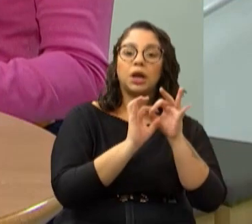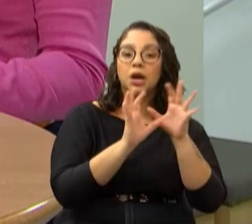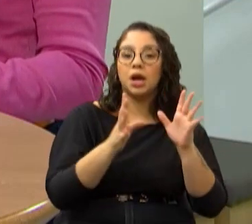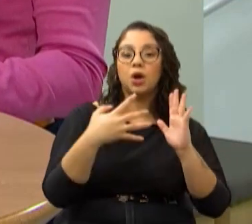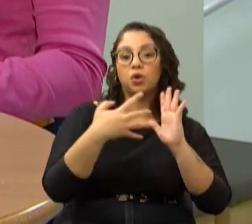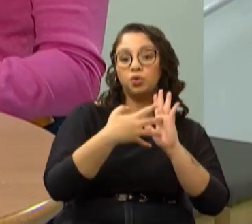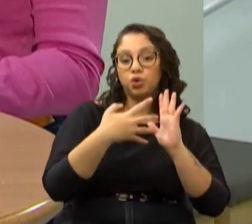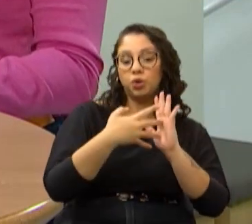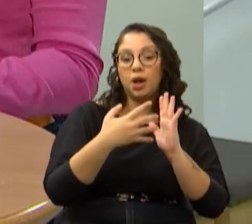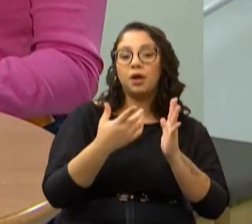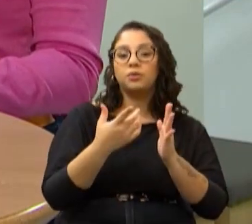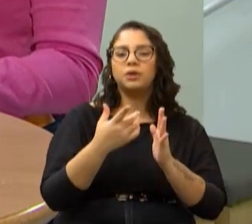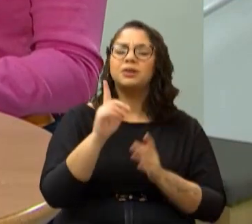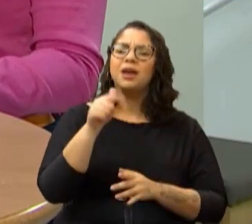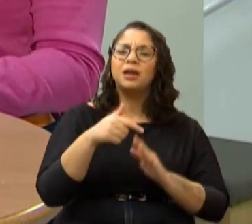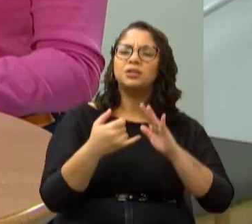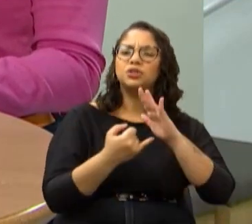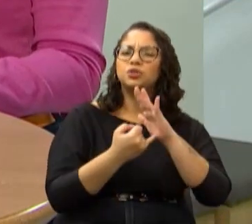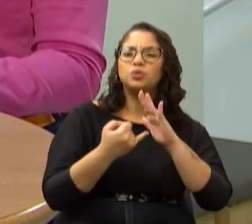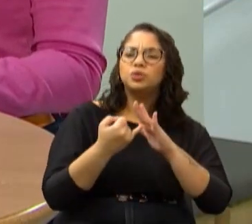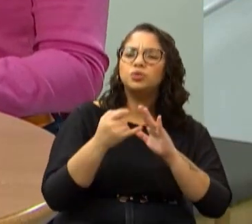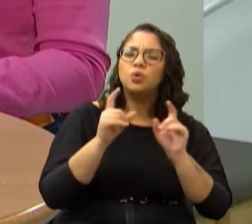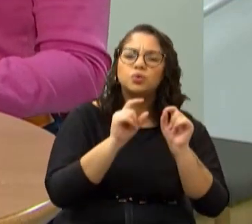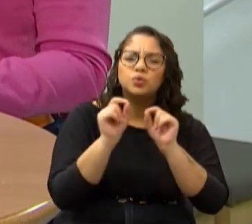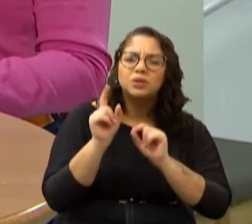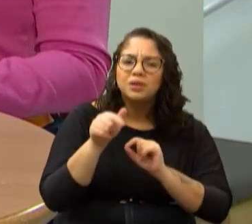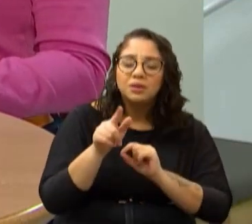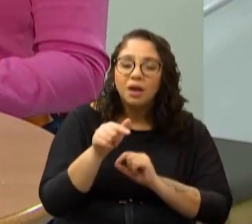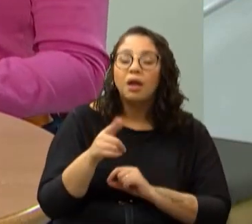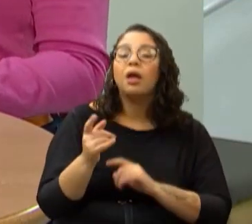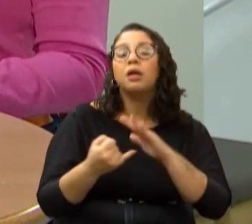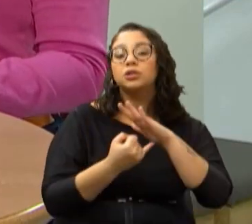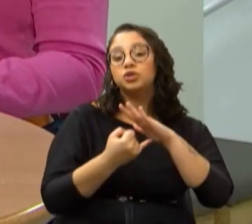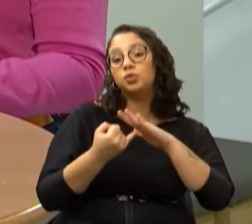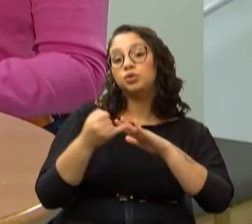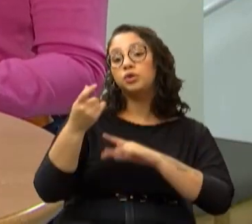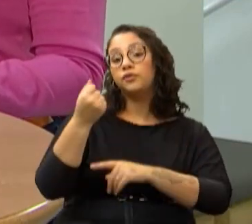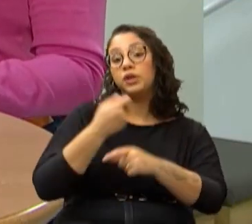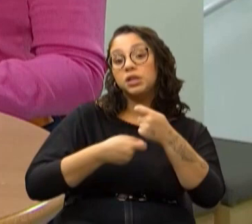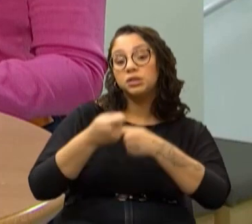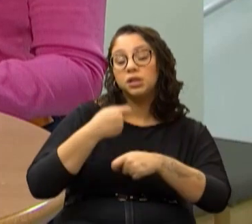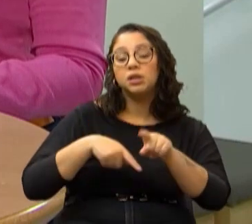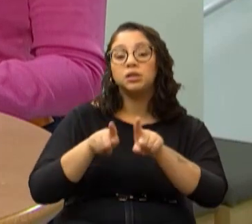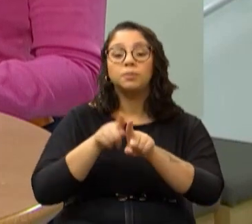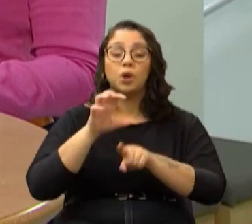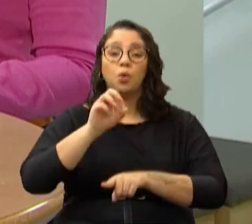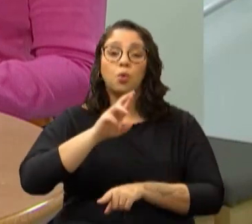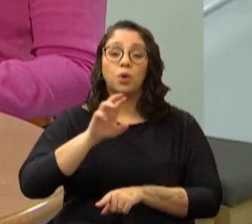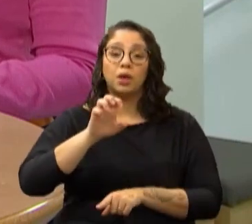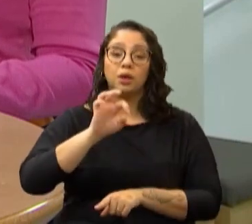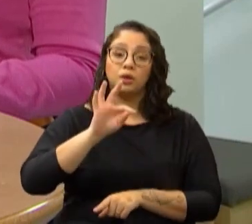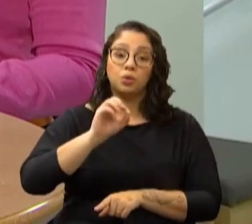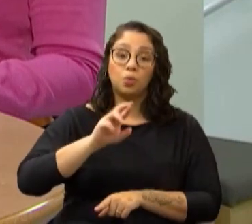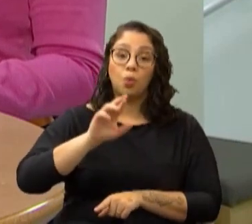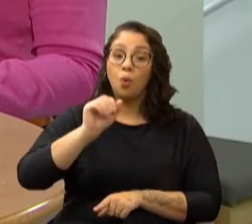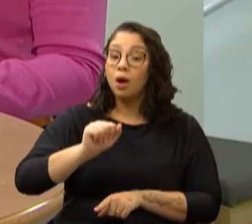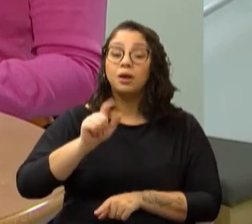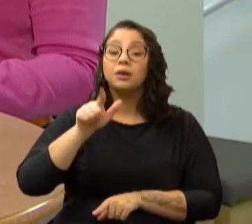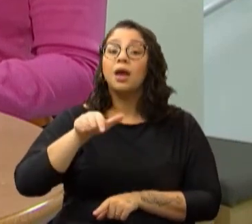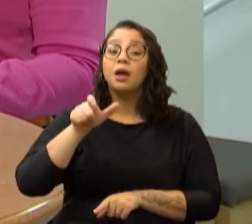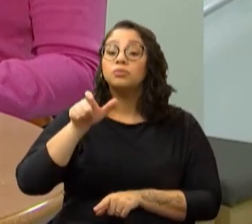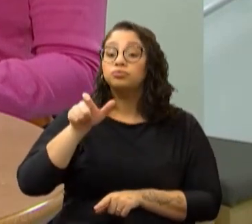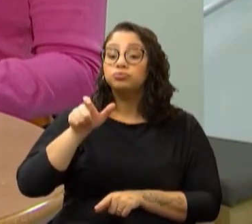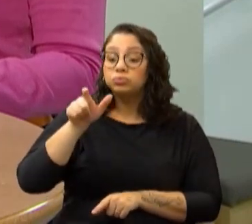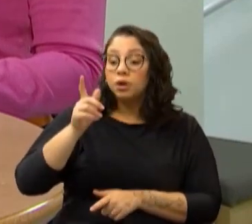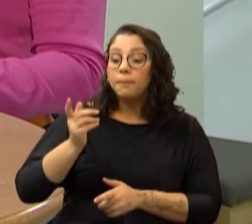alguns questionários que, quando eu falo de instituições, são instituições financeiras ou até mesmo corretoras de valores, onde